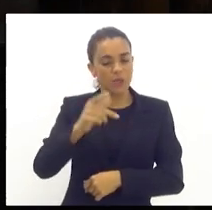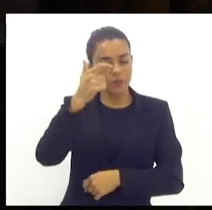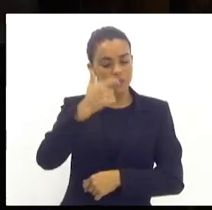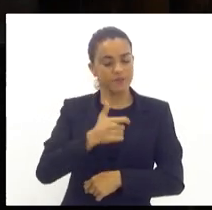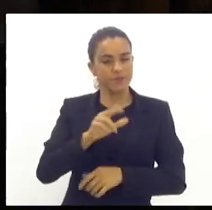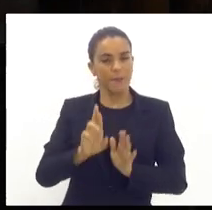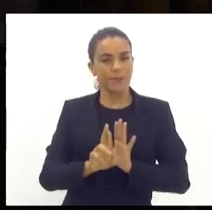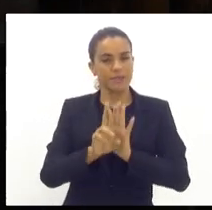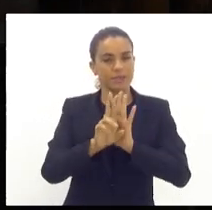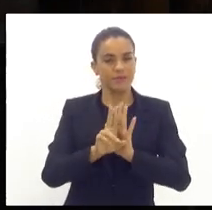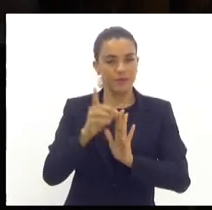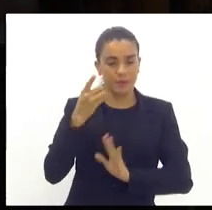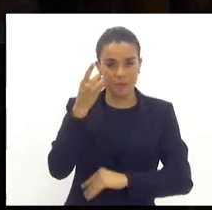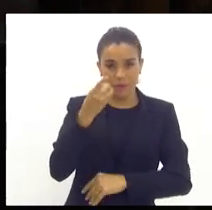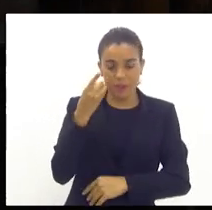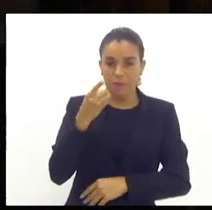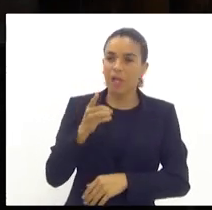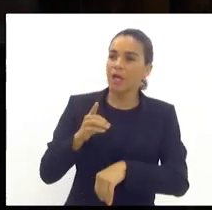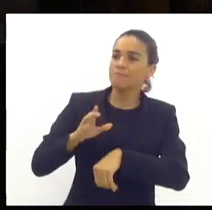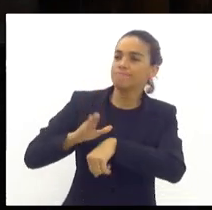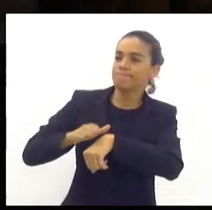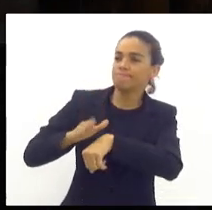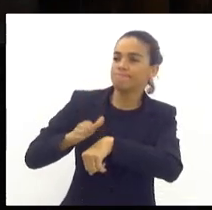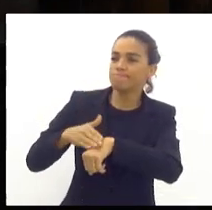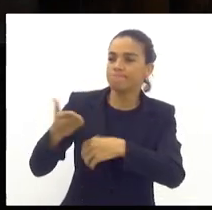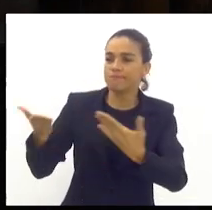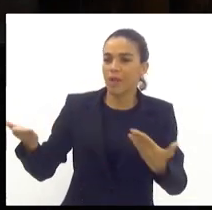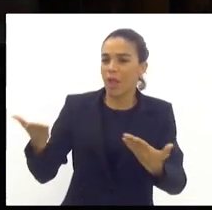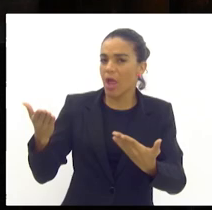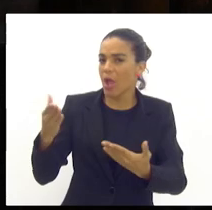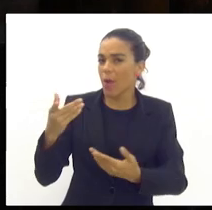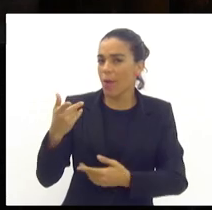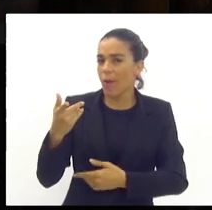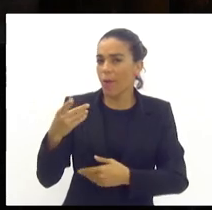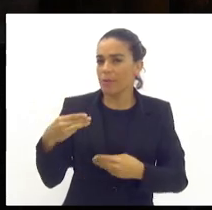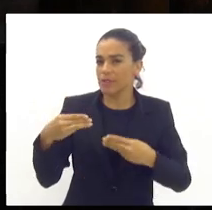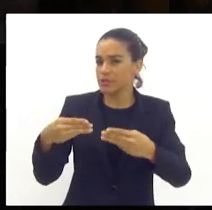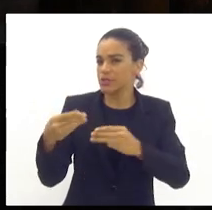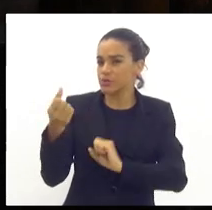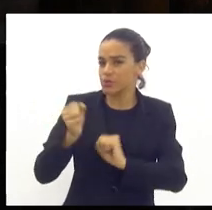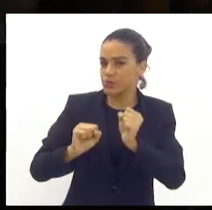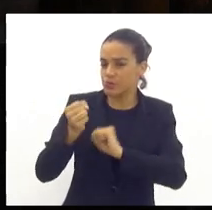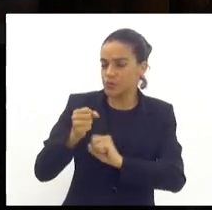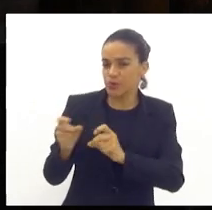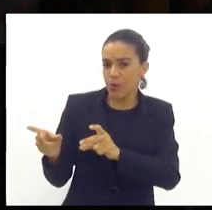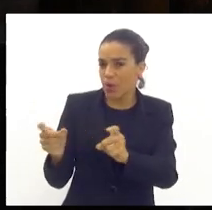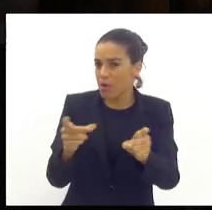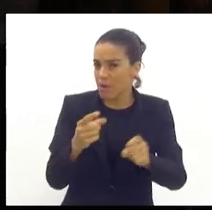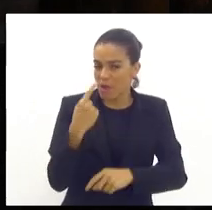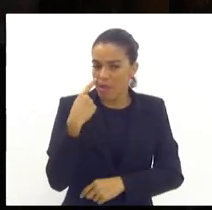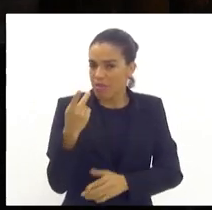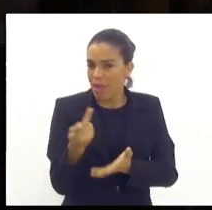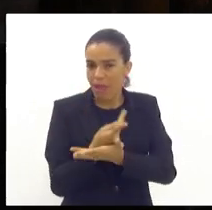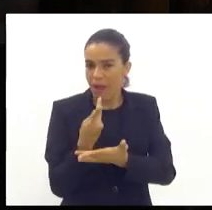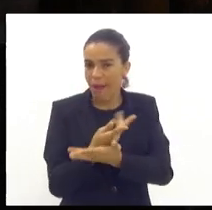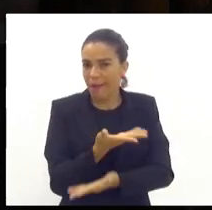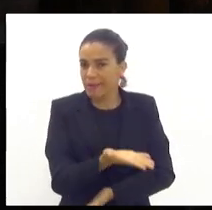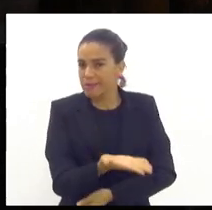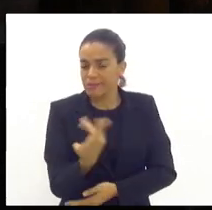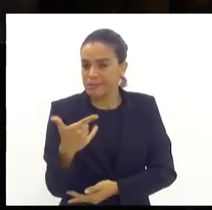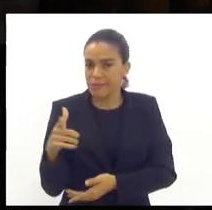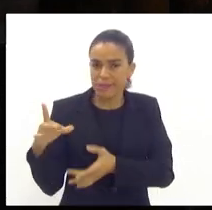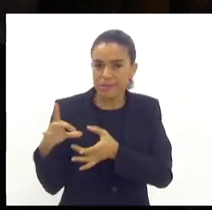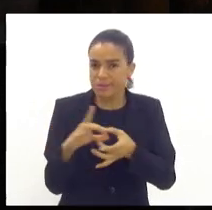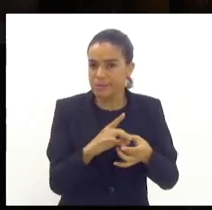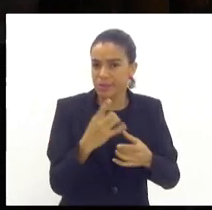federal para cobrar do Ministério da Indústria e Comércio e da Secretaria de Comércio Exterior que reveja essa questão. Não tem sentido